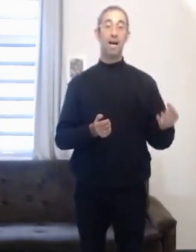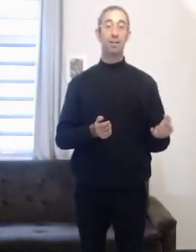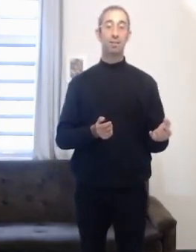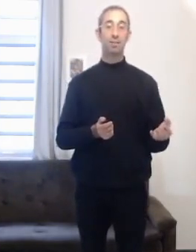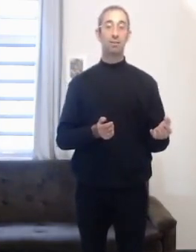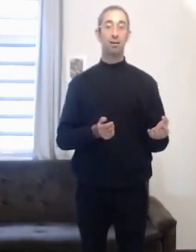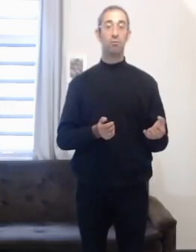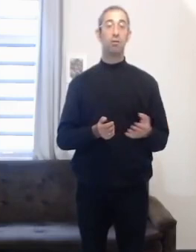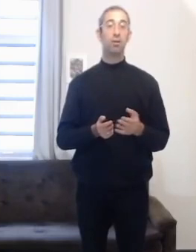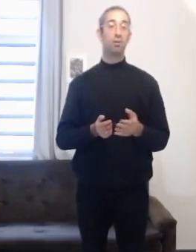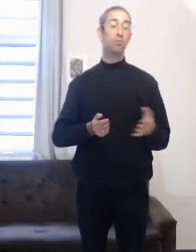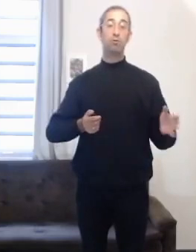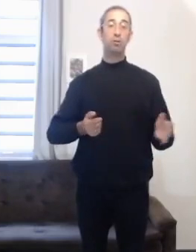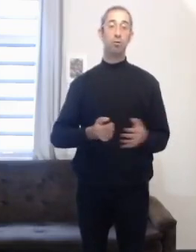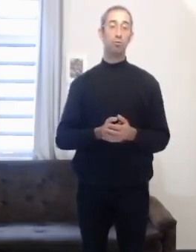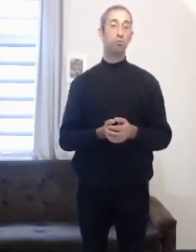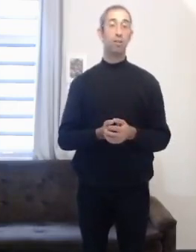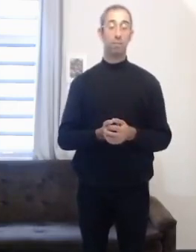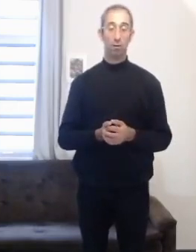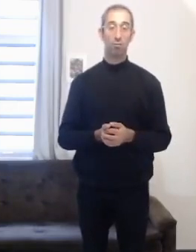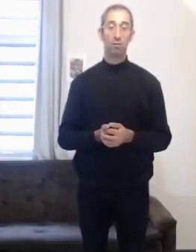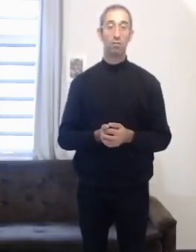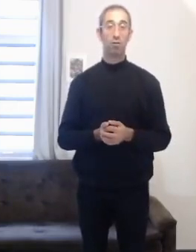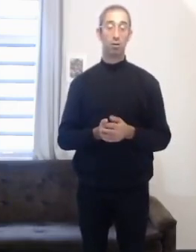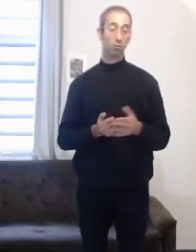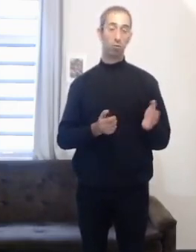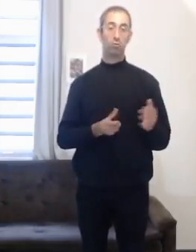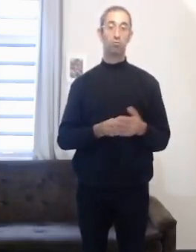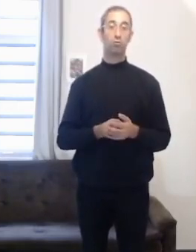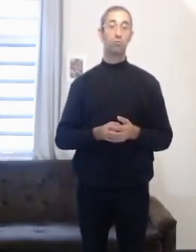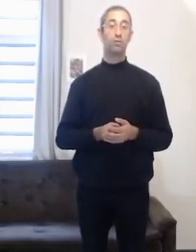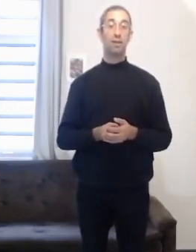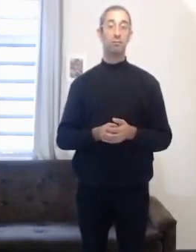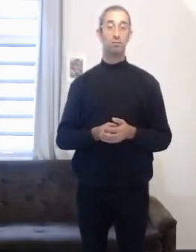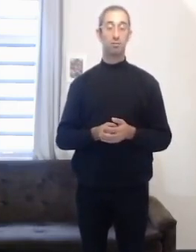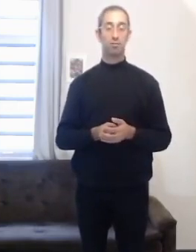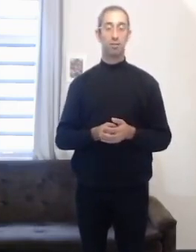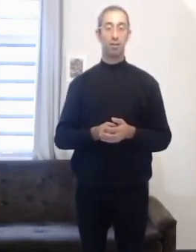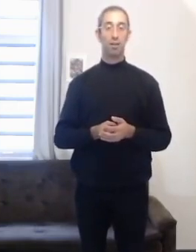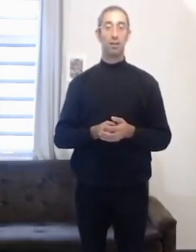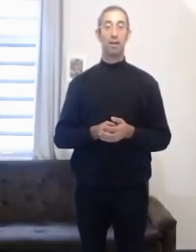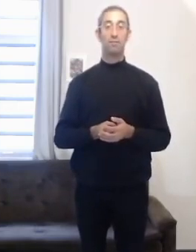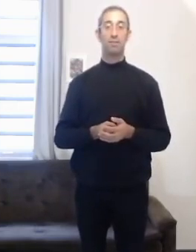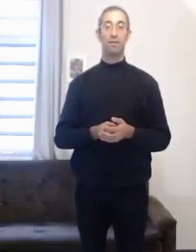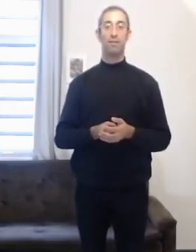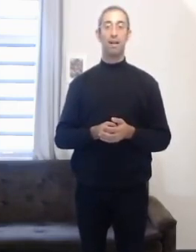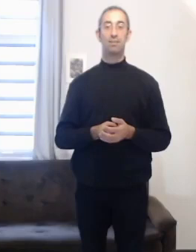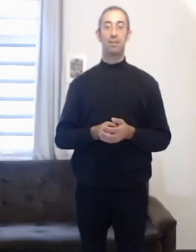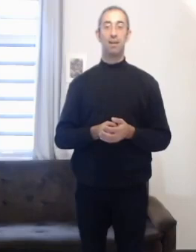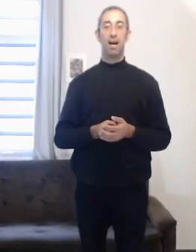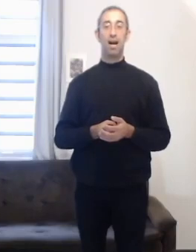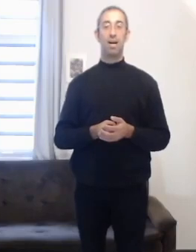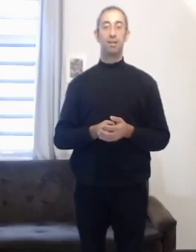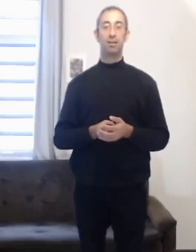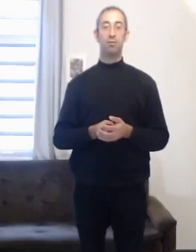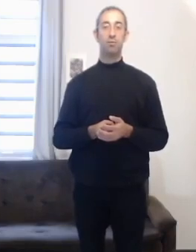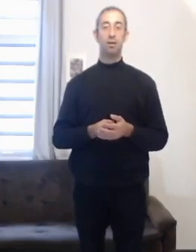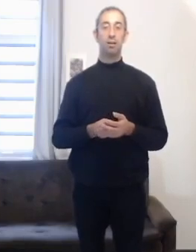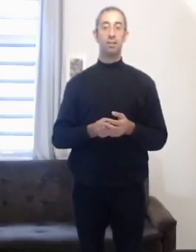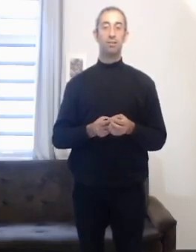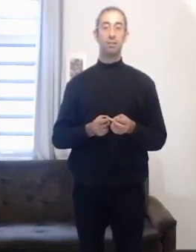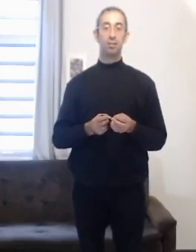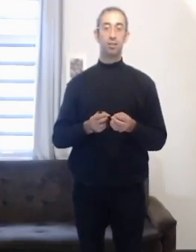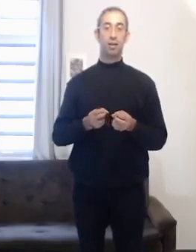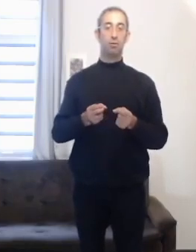de piratas estão diminuindo ao longo do tempo, ao longo da história, ao longo dos últimos séculos. E aí você vai falar assim, ah,